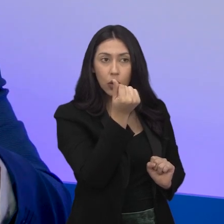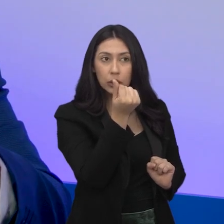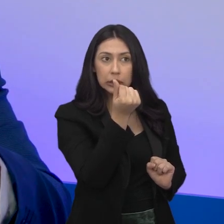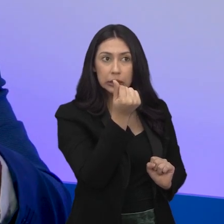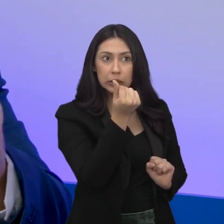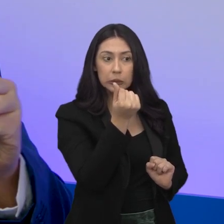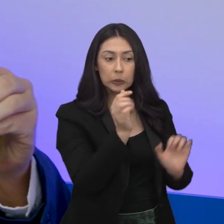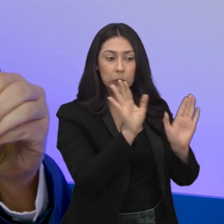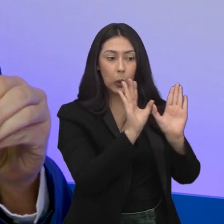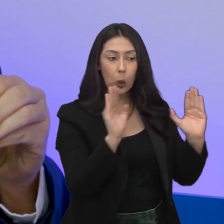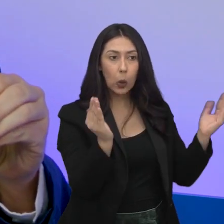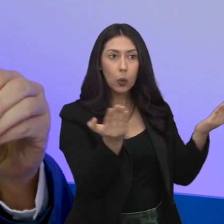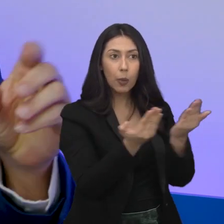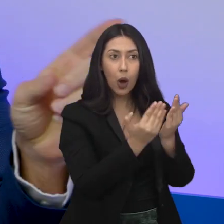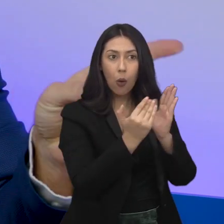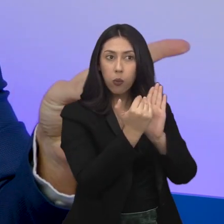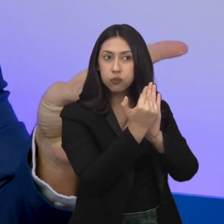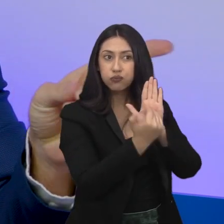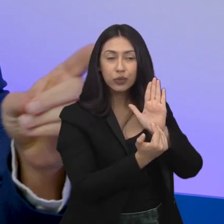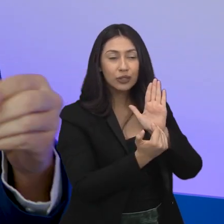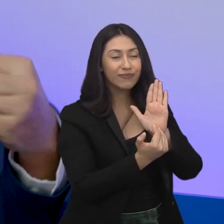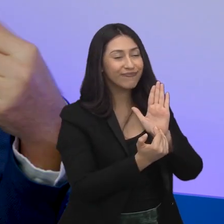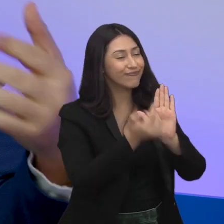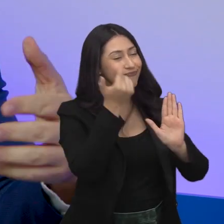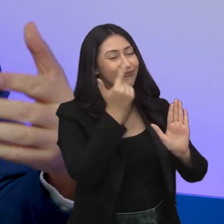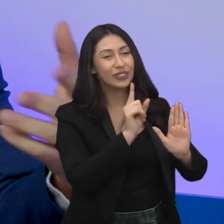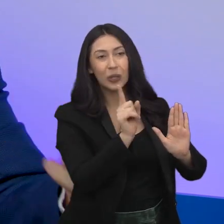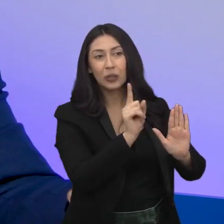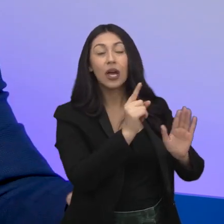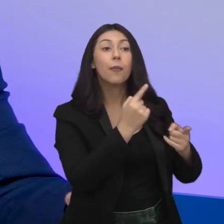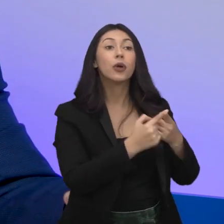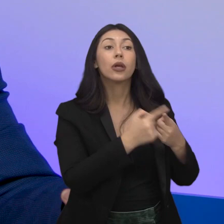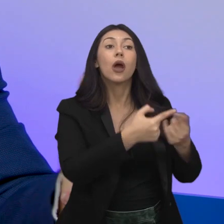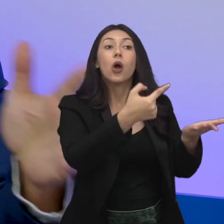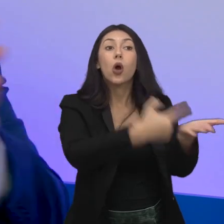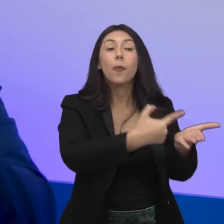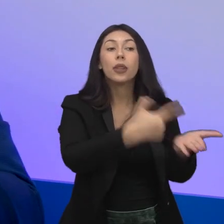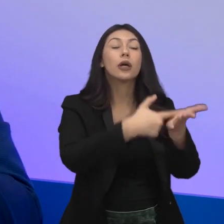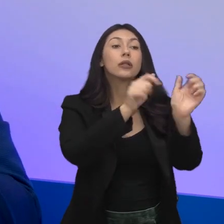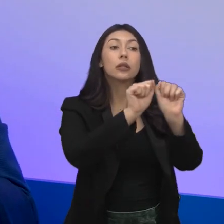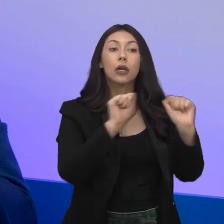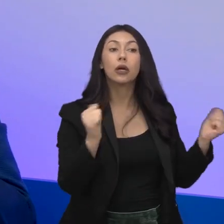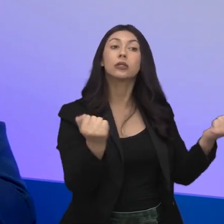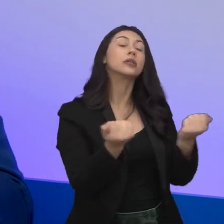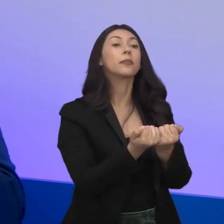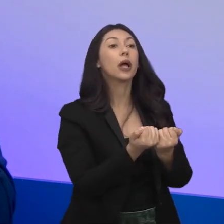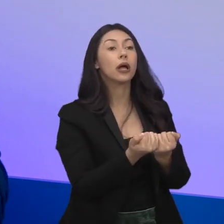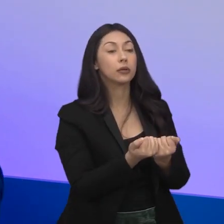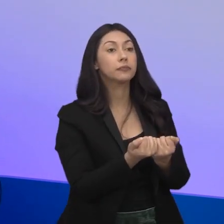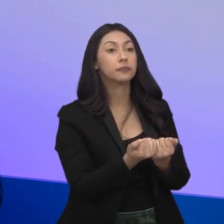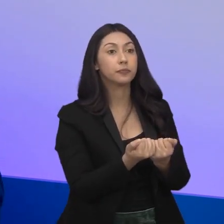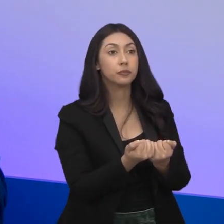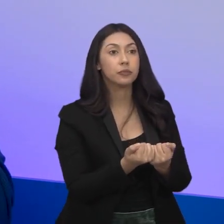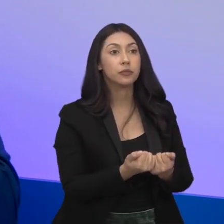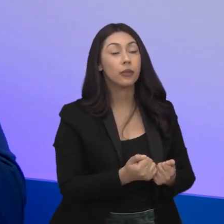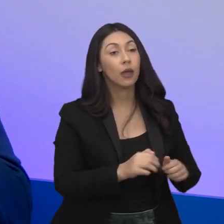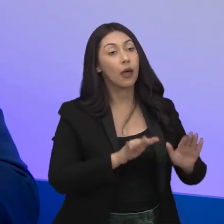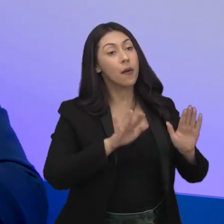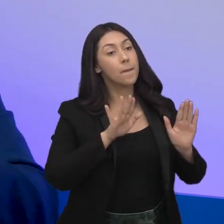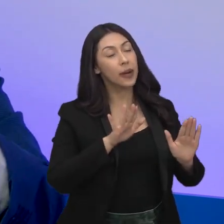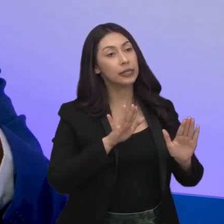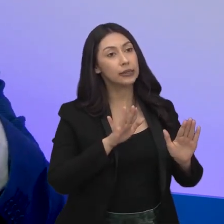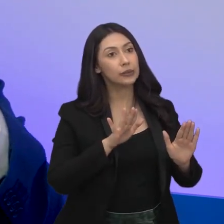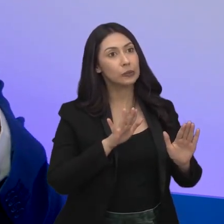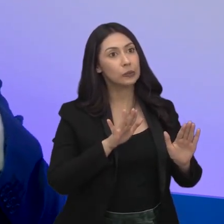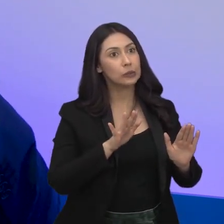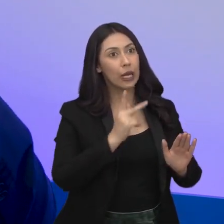diminuir o valor, ele não vai conseguir, porque o valor dela é sempre autorizado em assembleia. É a Assembleia que define o valor, vai ser esse.